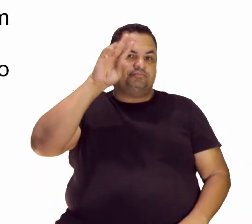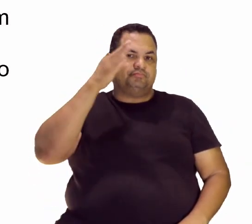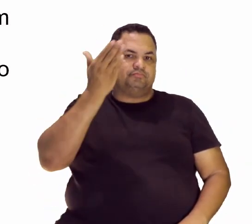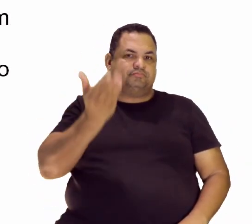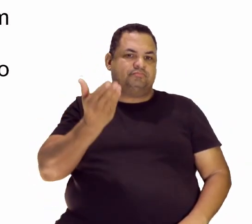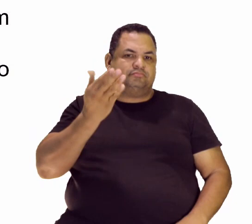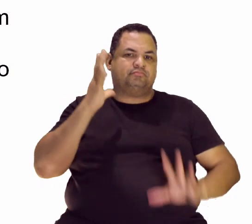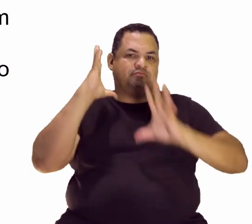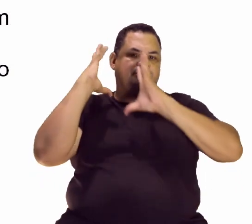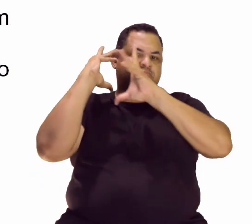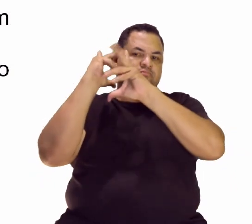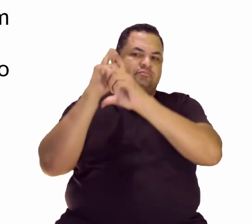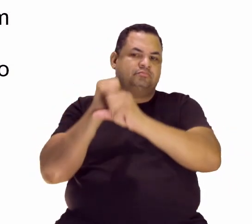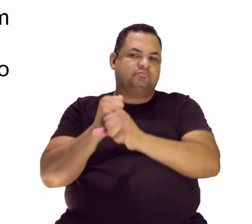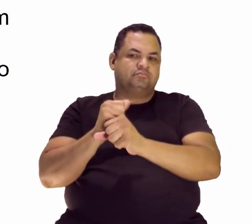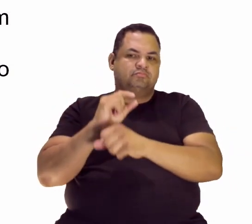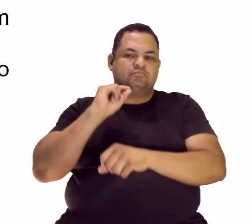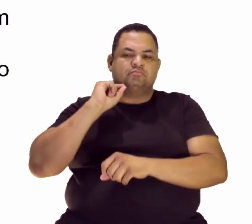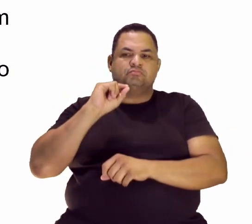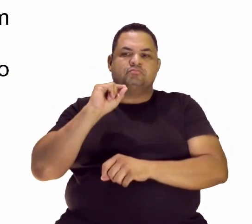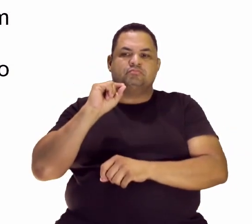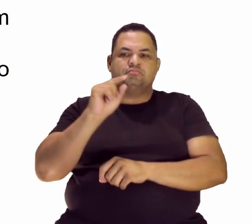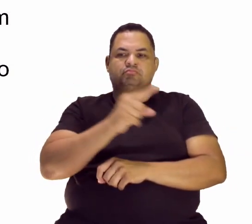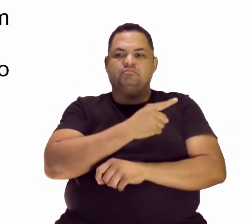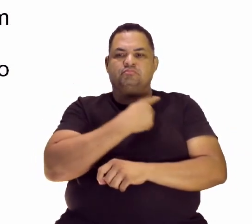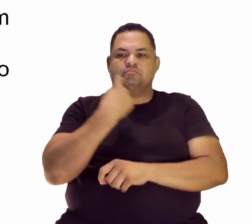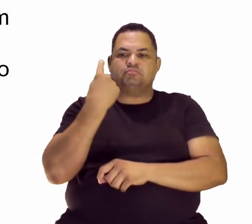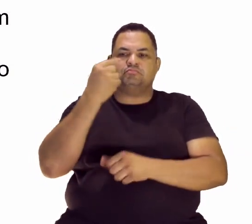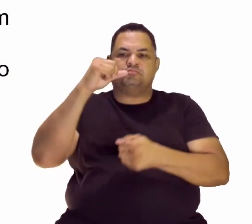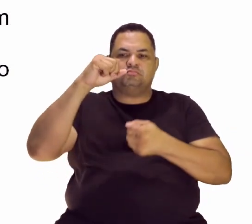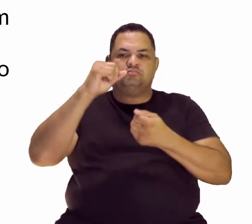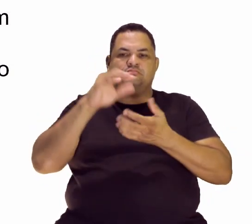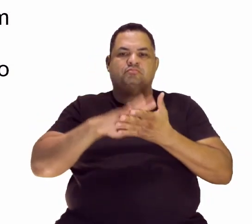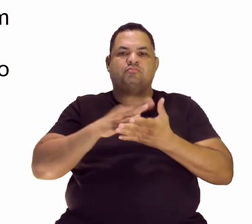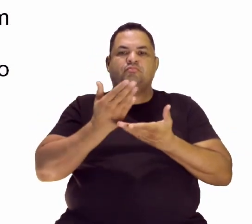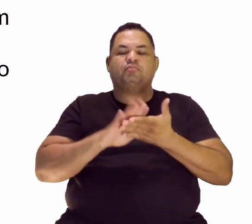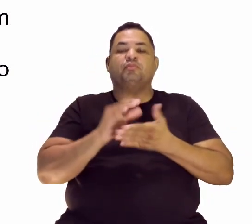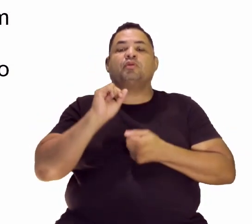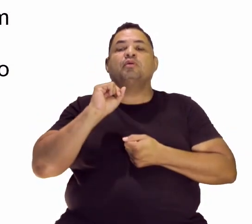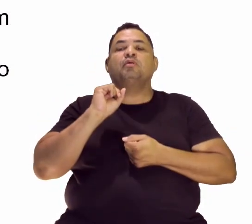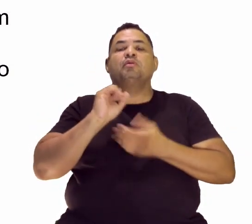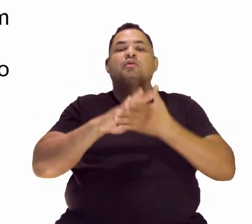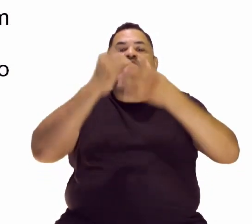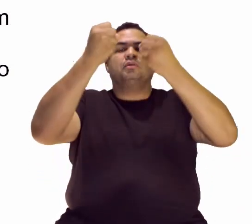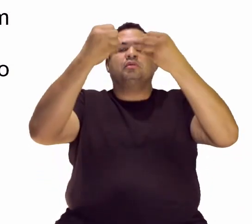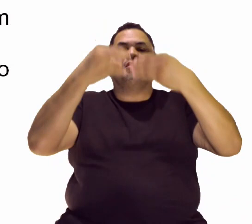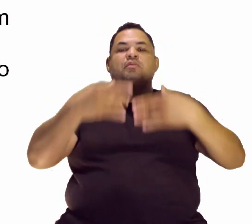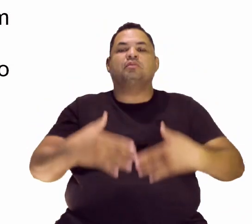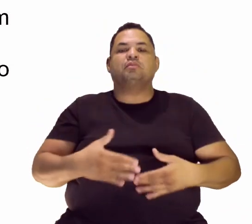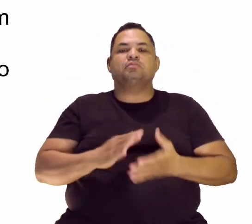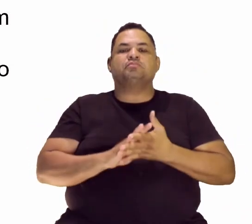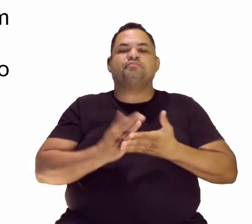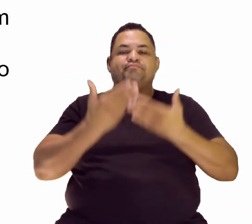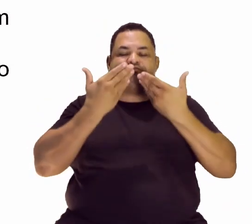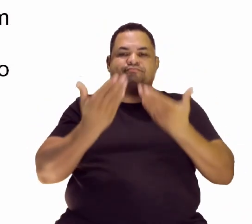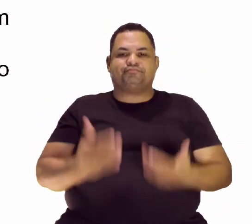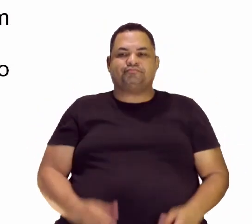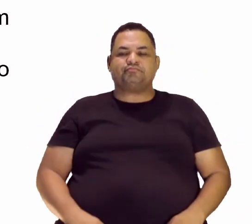na revisão, o que nós falamos, o que eu abordei com muita